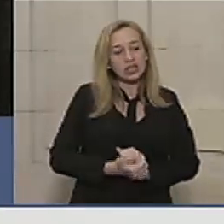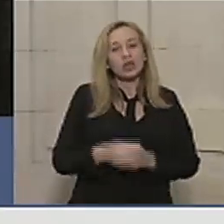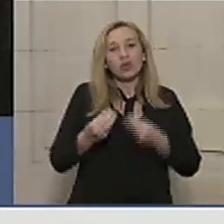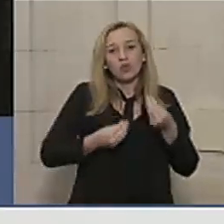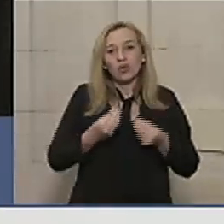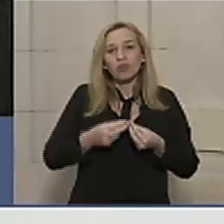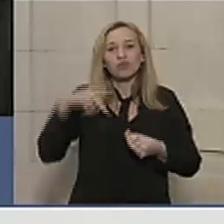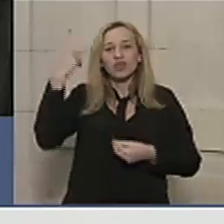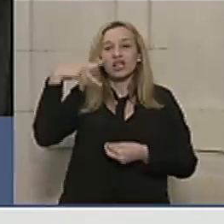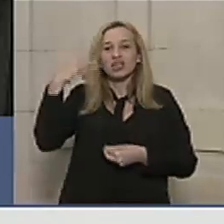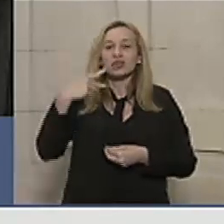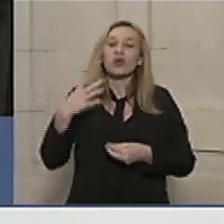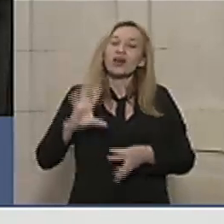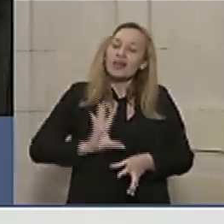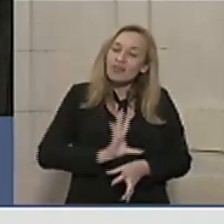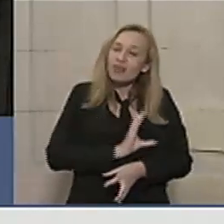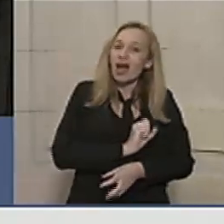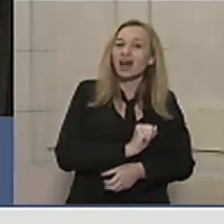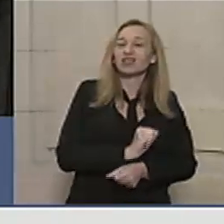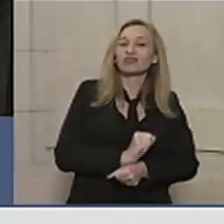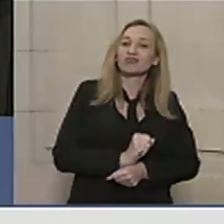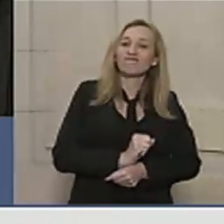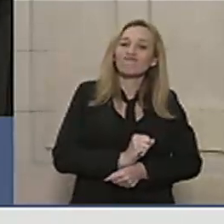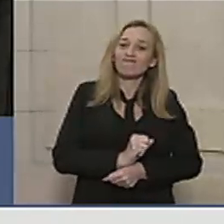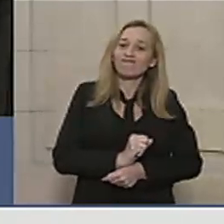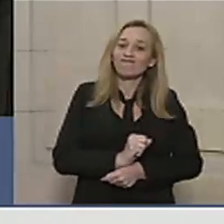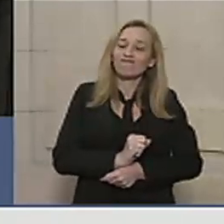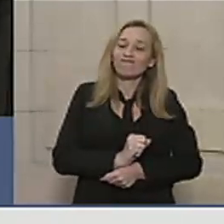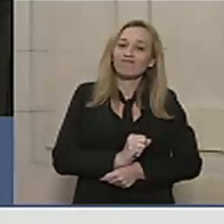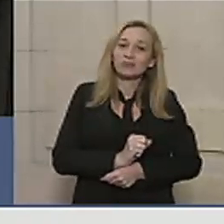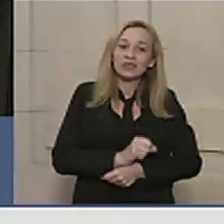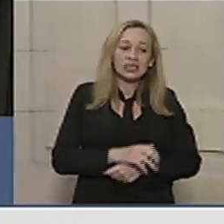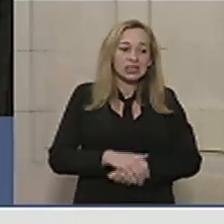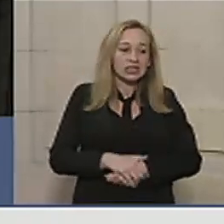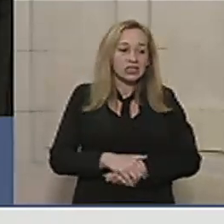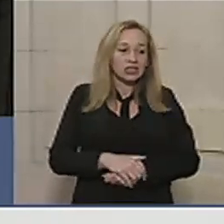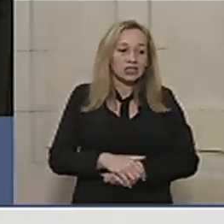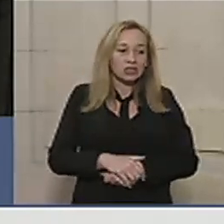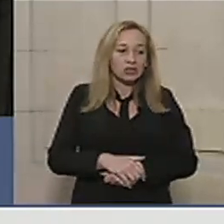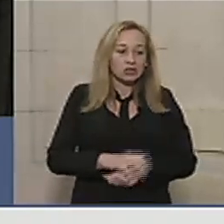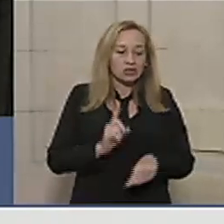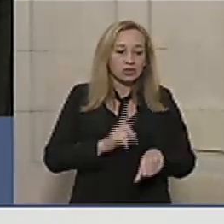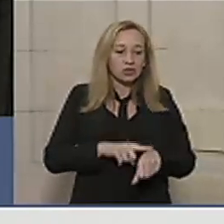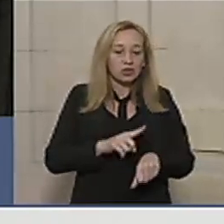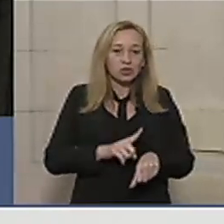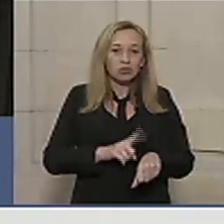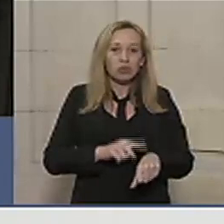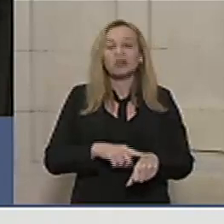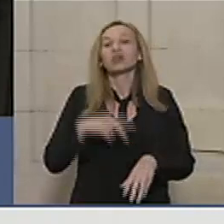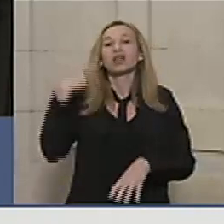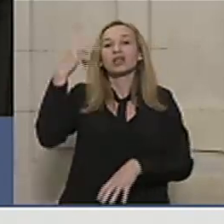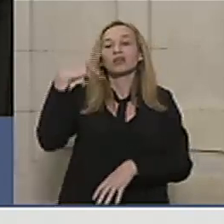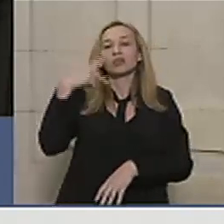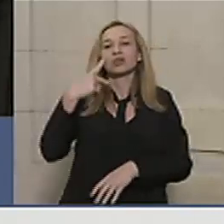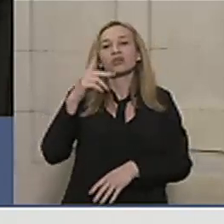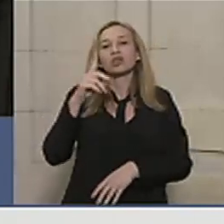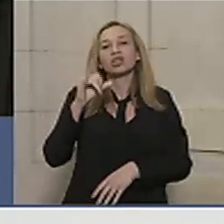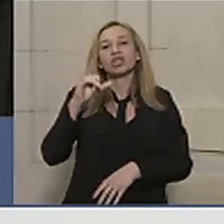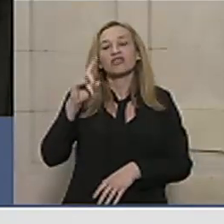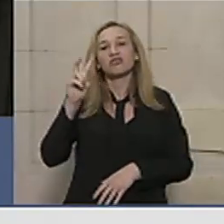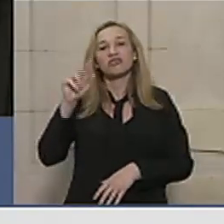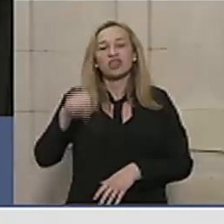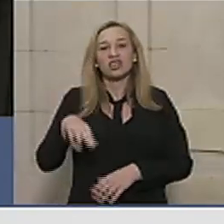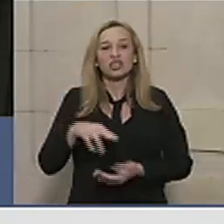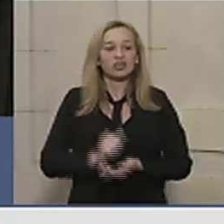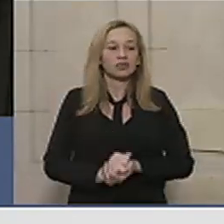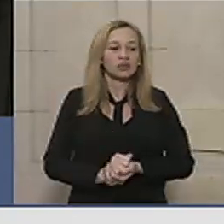vereador Aloysio Freitas era querido e probo. Quando, no advento do vereador Ivan Moreira